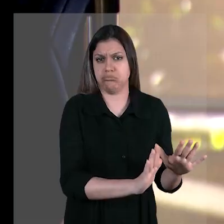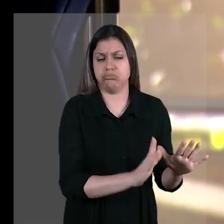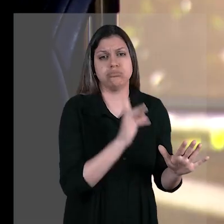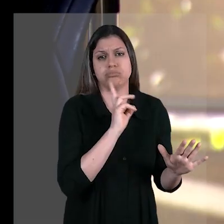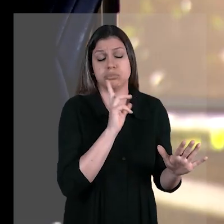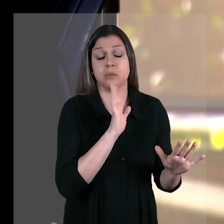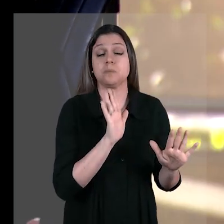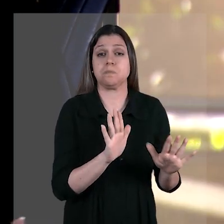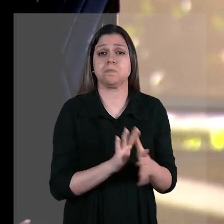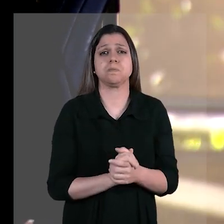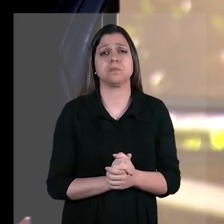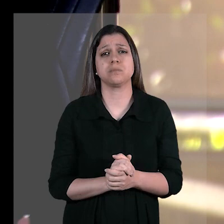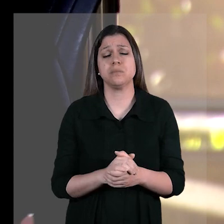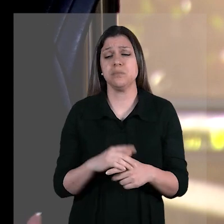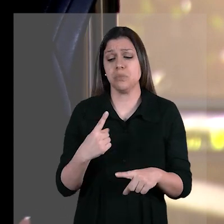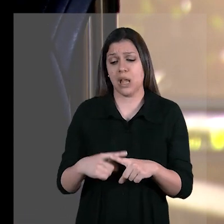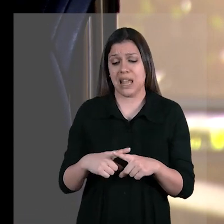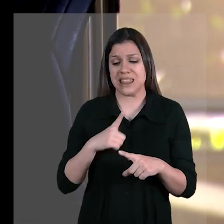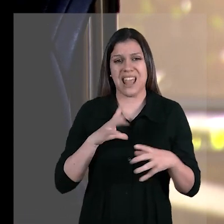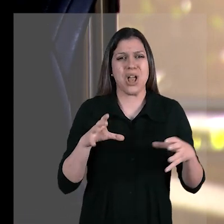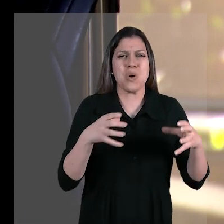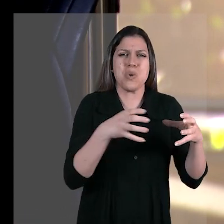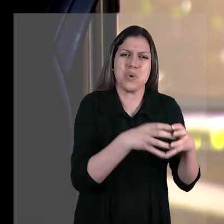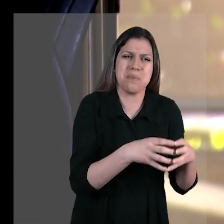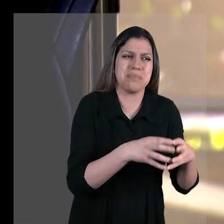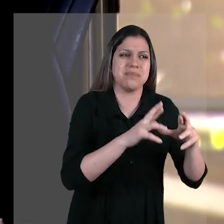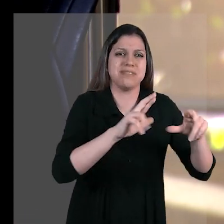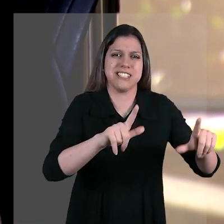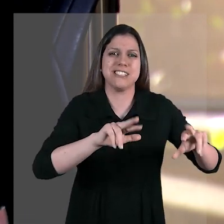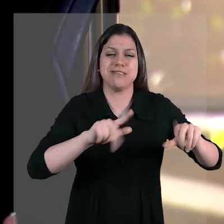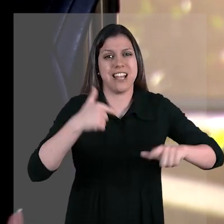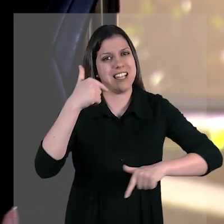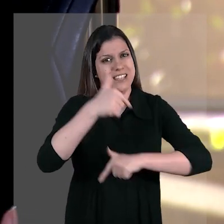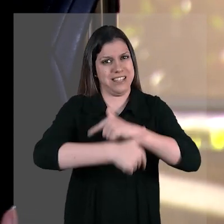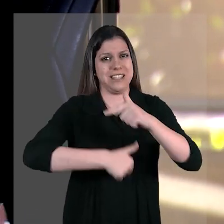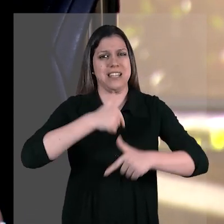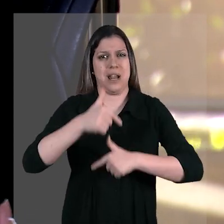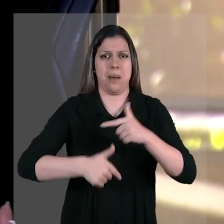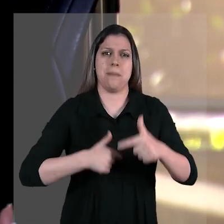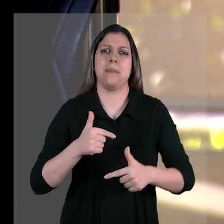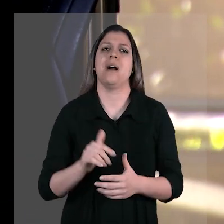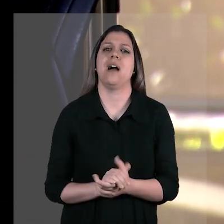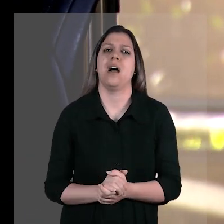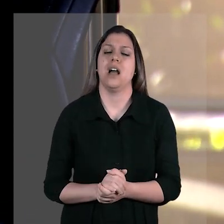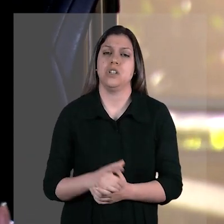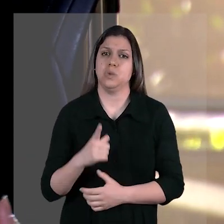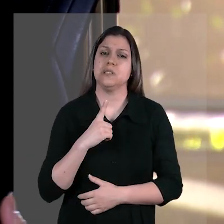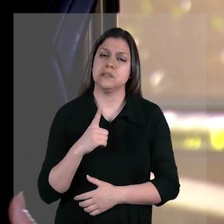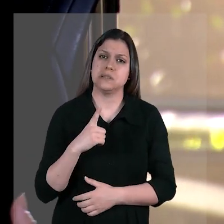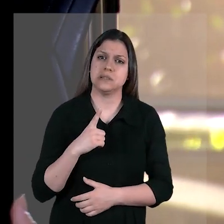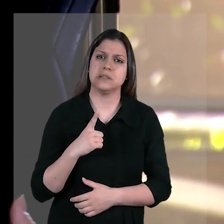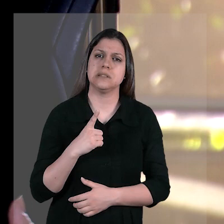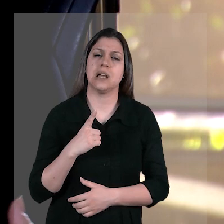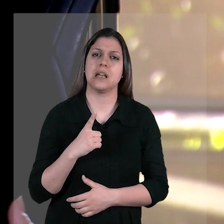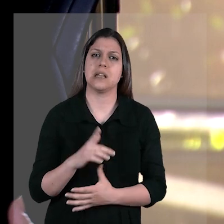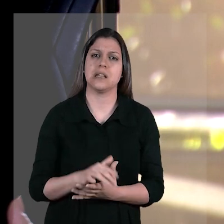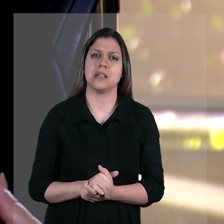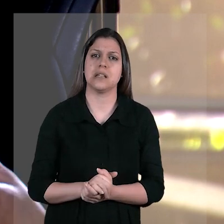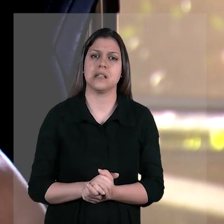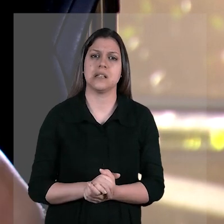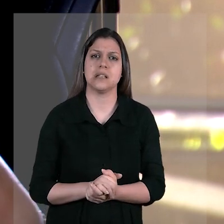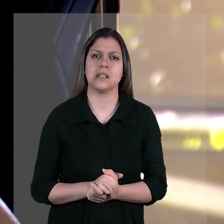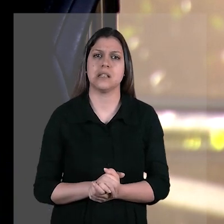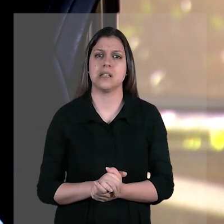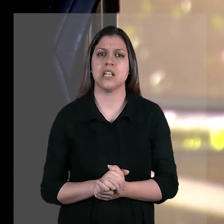classe entre, né? Porque assim, são categorias que são, né, vamos dizer assim, que se manifestam,